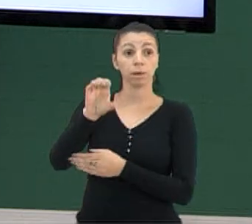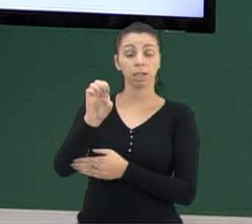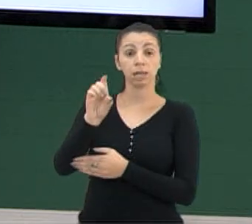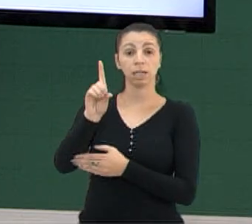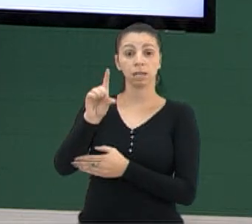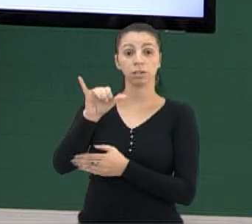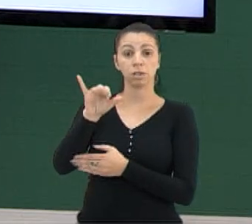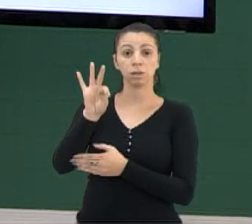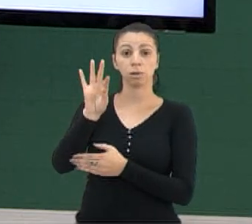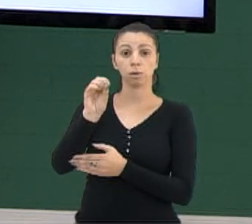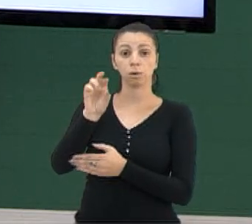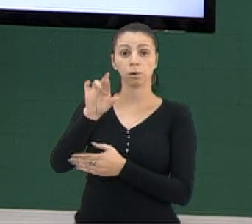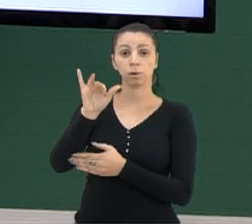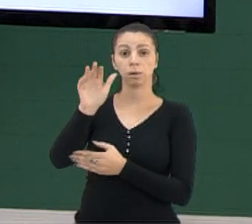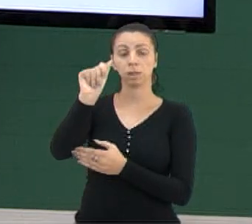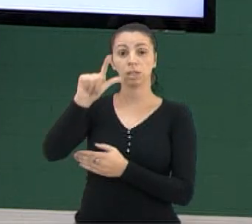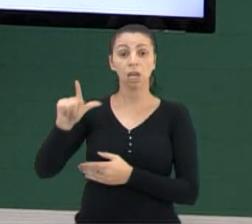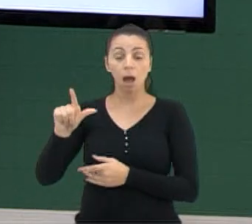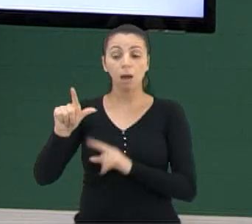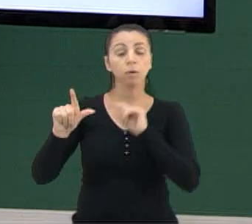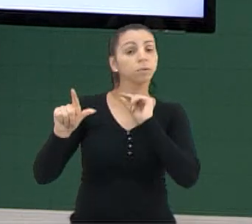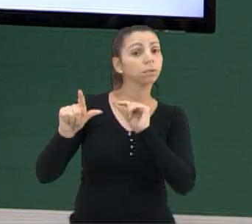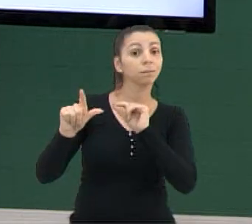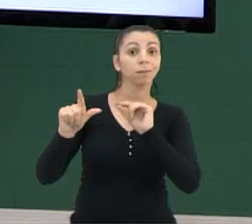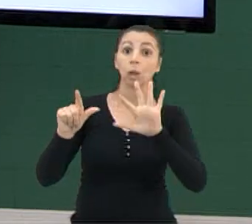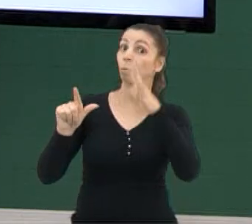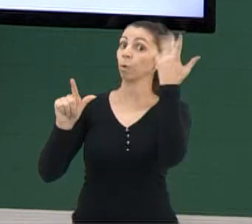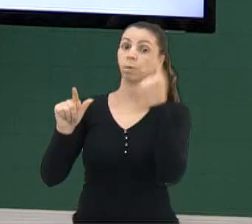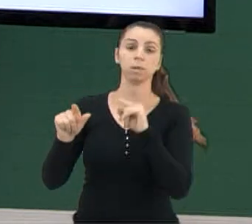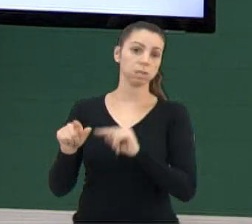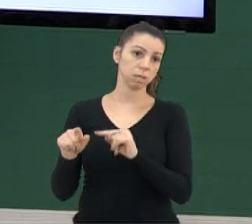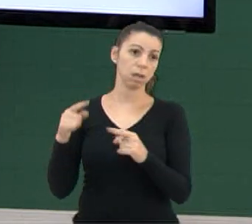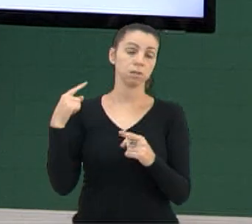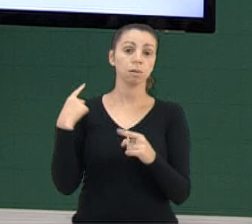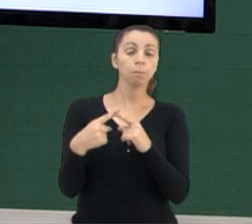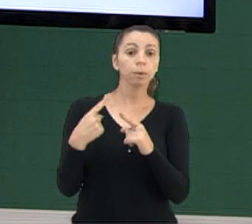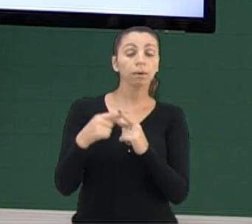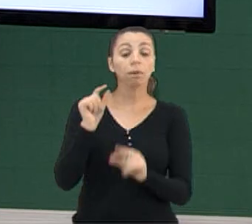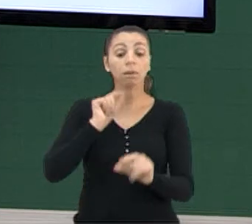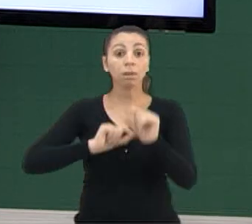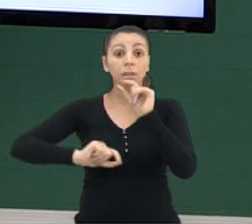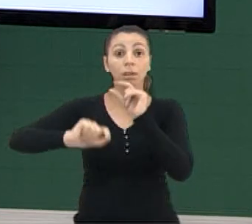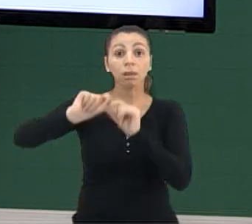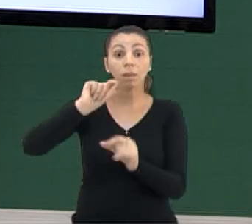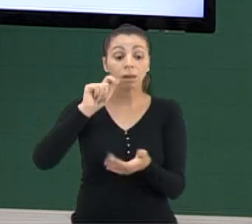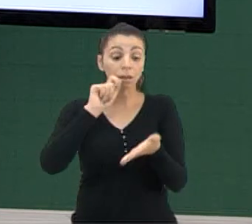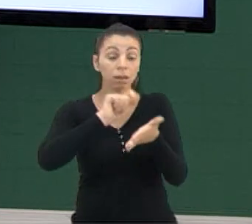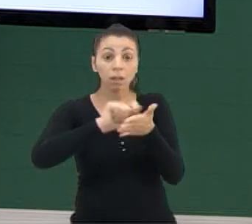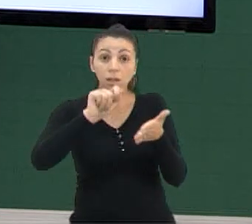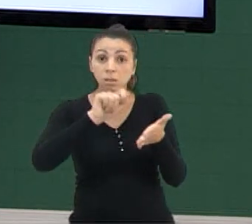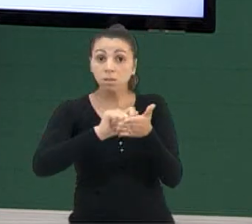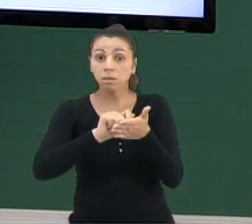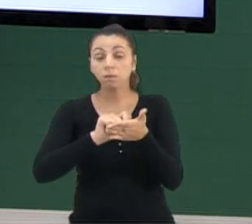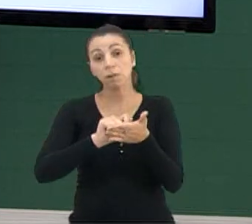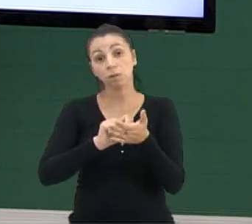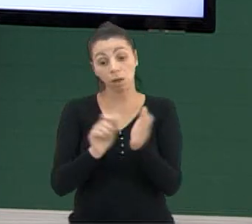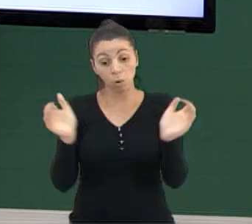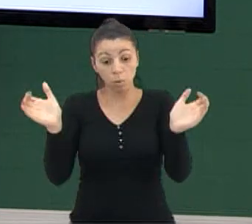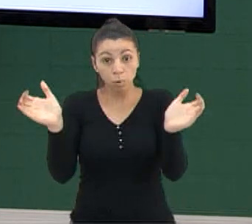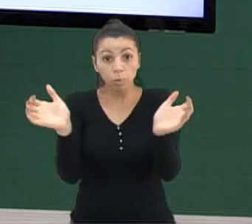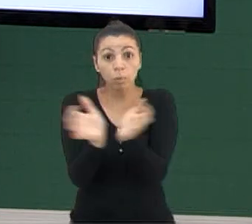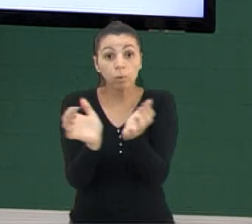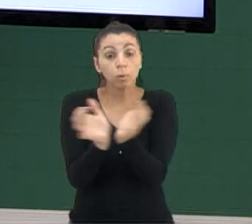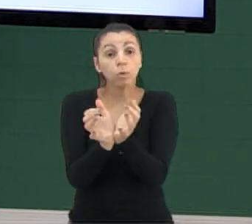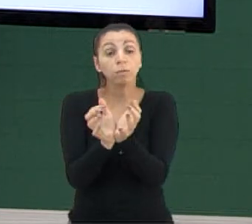não vai acontecer isso, porque quem está escrevendo? Olha aqui, a equipe da revista. Nesse caso,